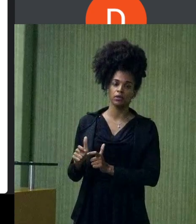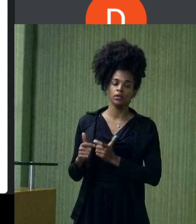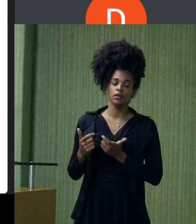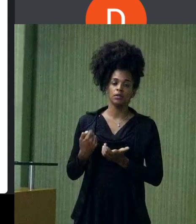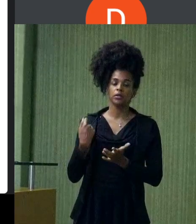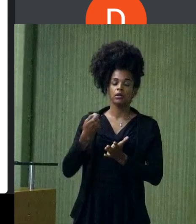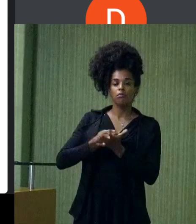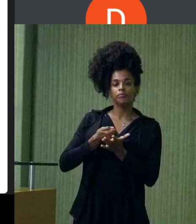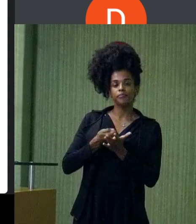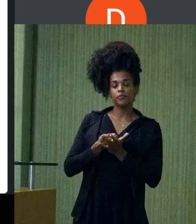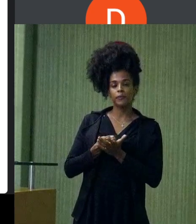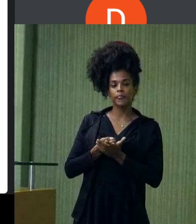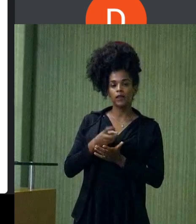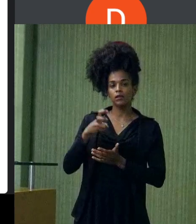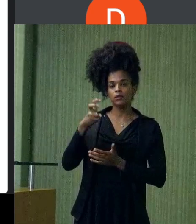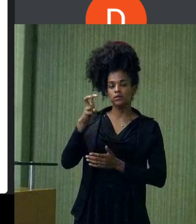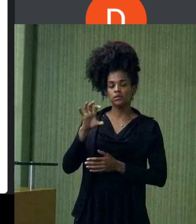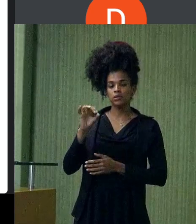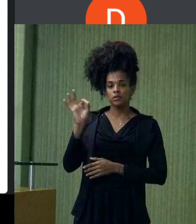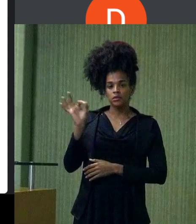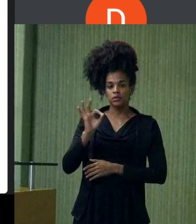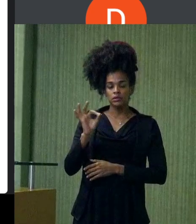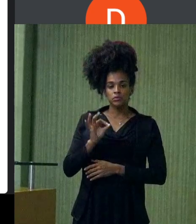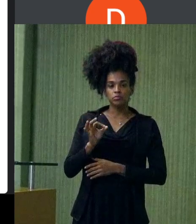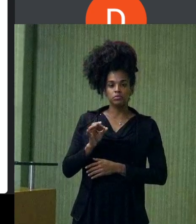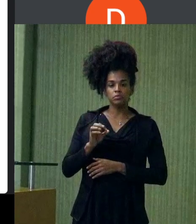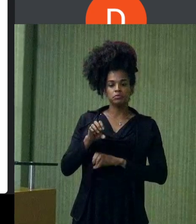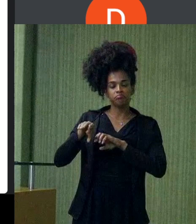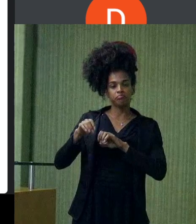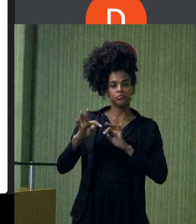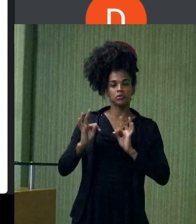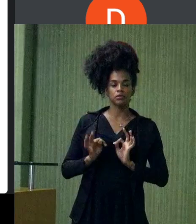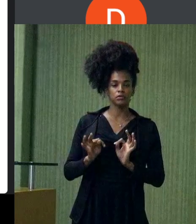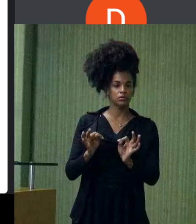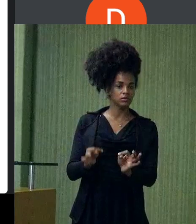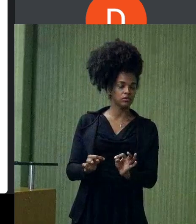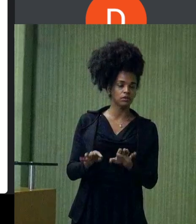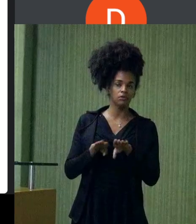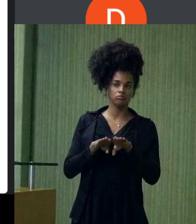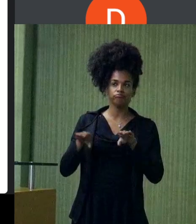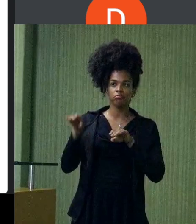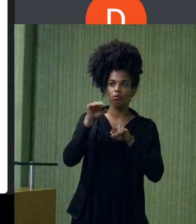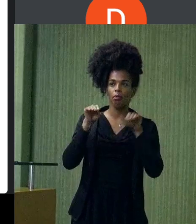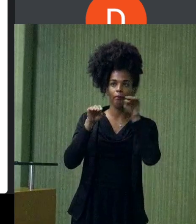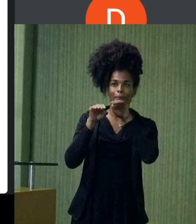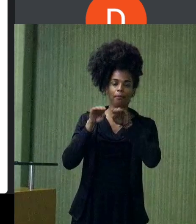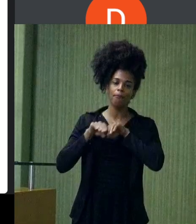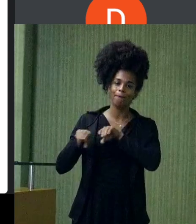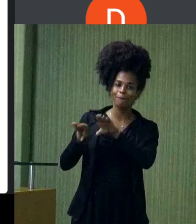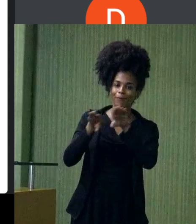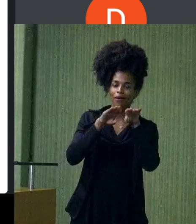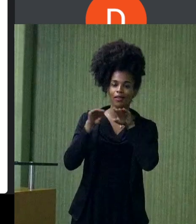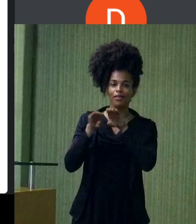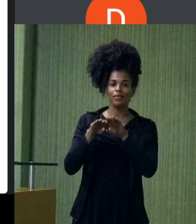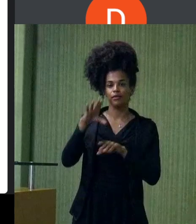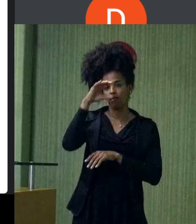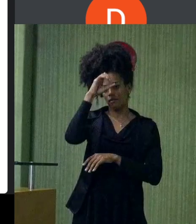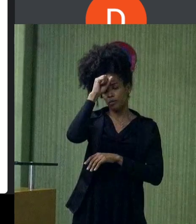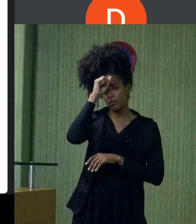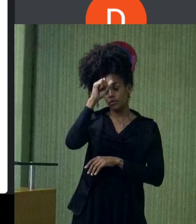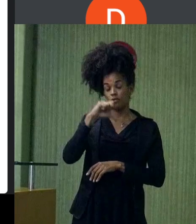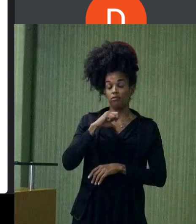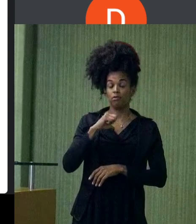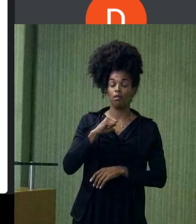dos concluídos da educação profissional e tecnologas alcança os padrões adequados de aprendizagem né Nós temos aí eh 10